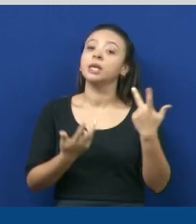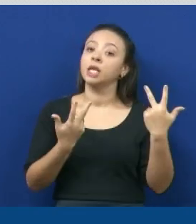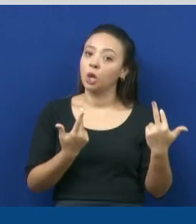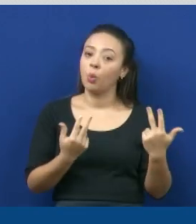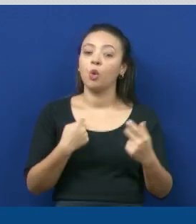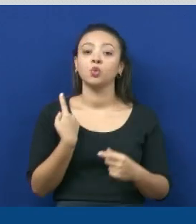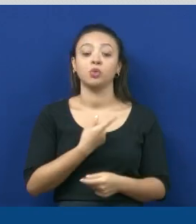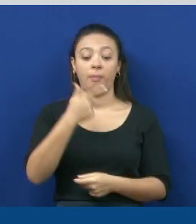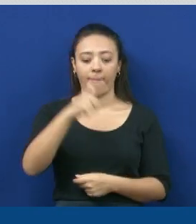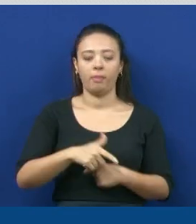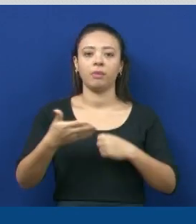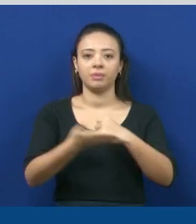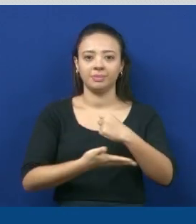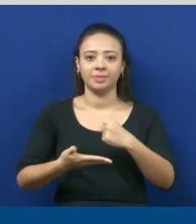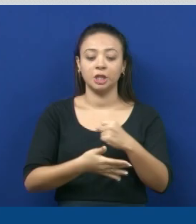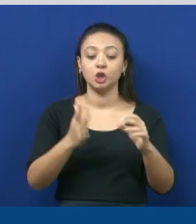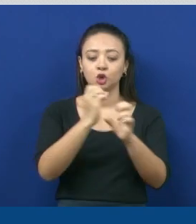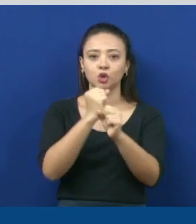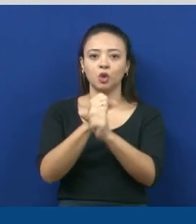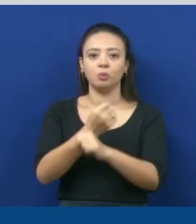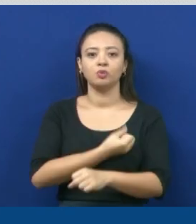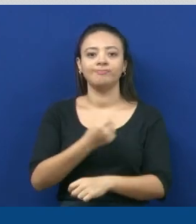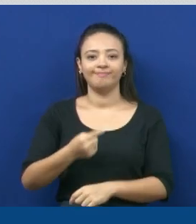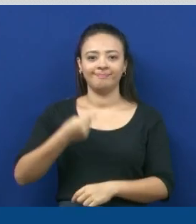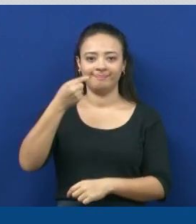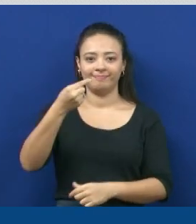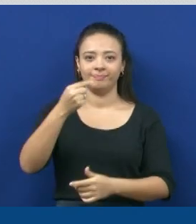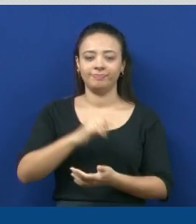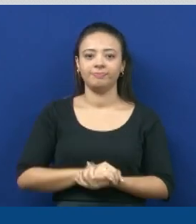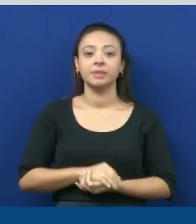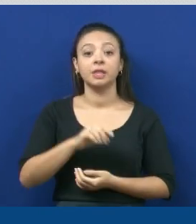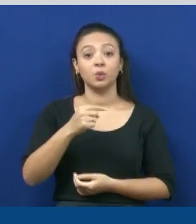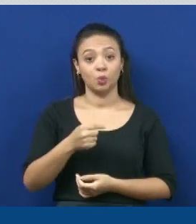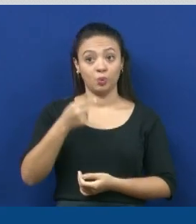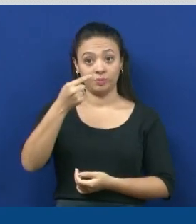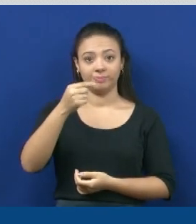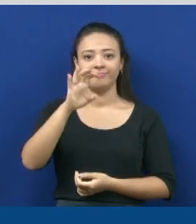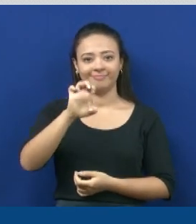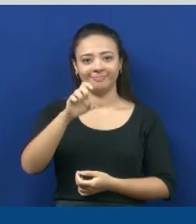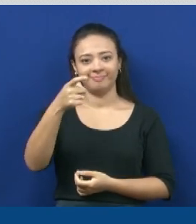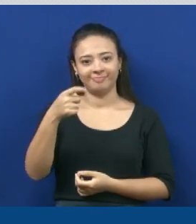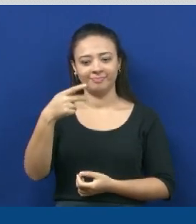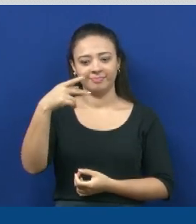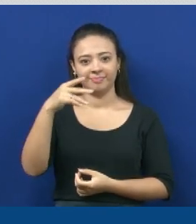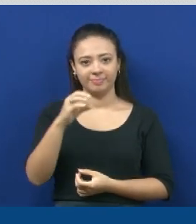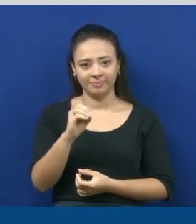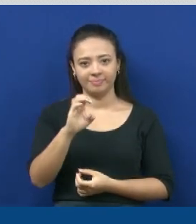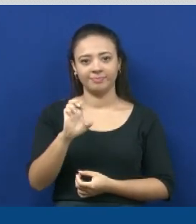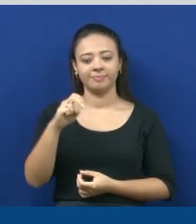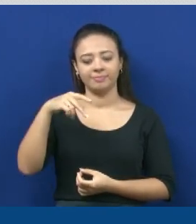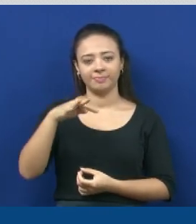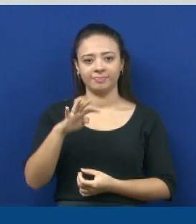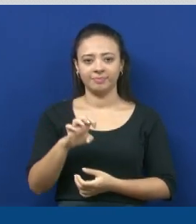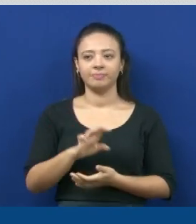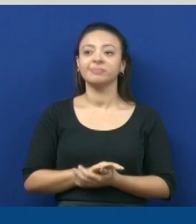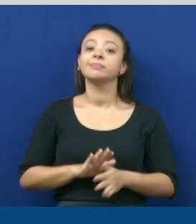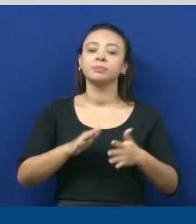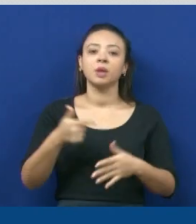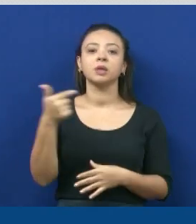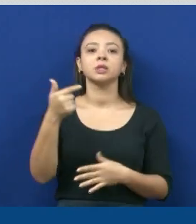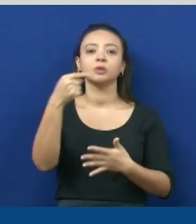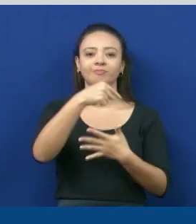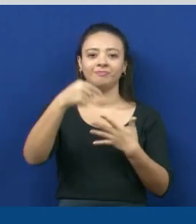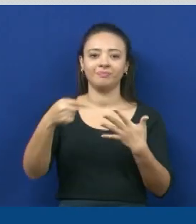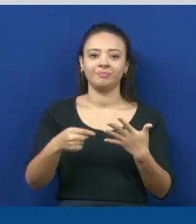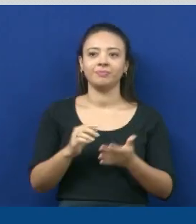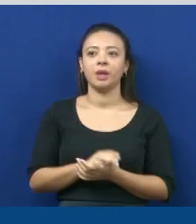nós repetimos a base e somamos os expoentes. Agora sim, vamos à segunda propriedade. A segunda